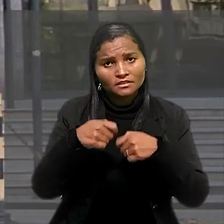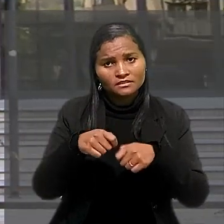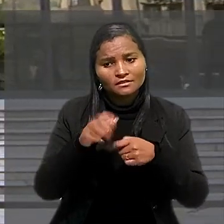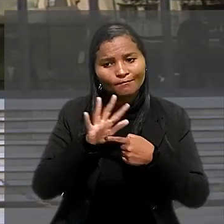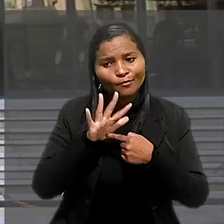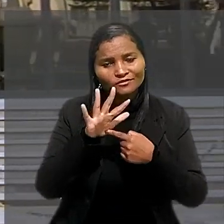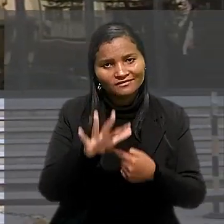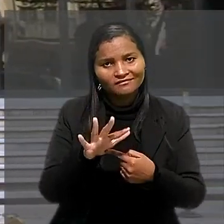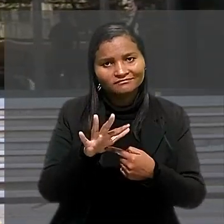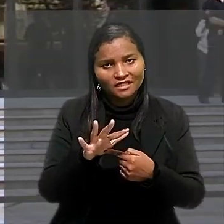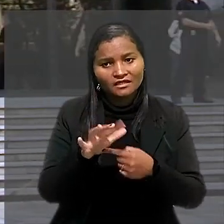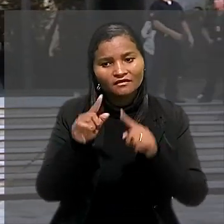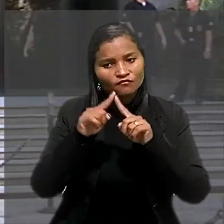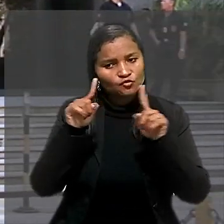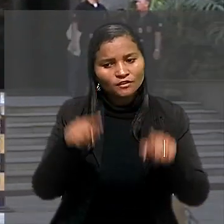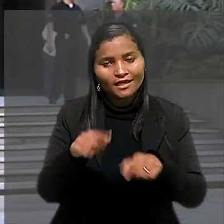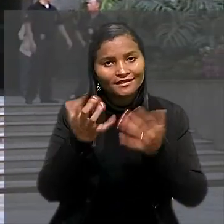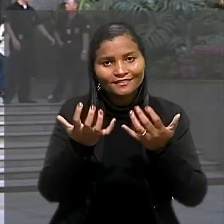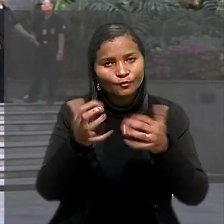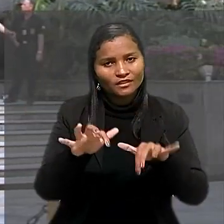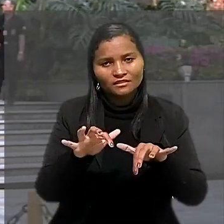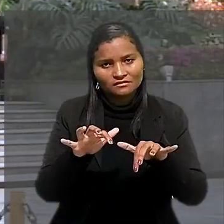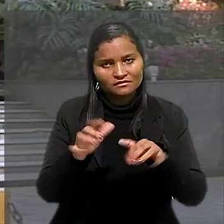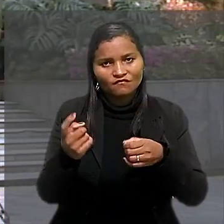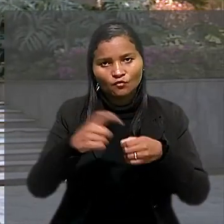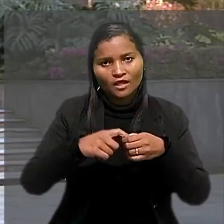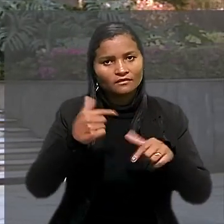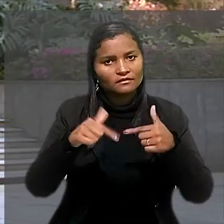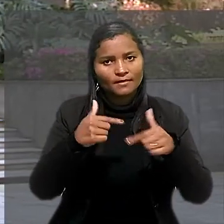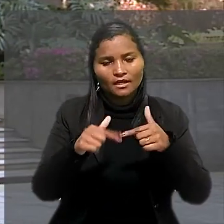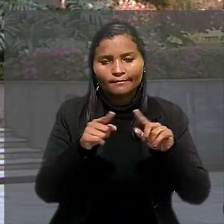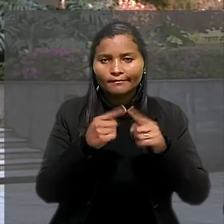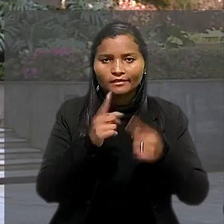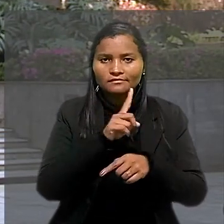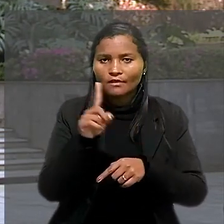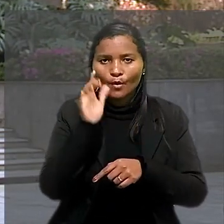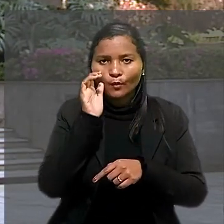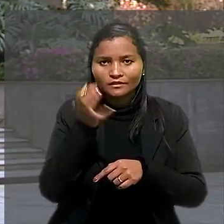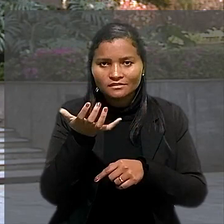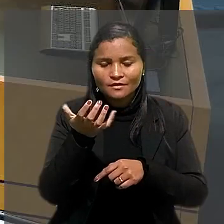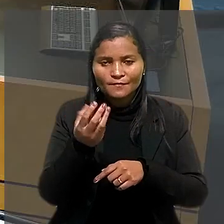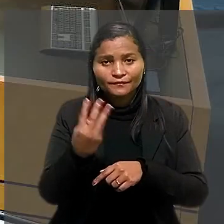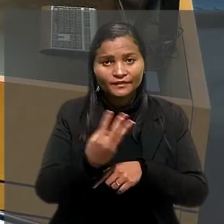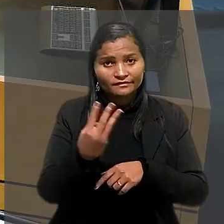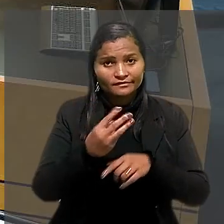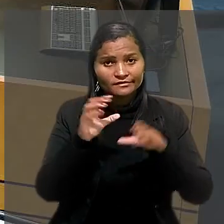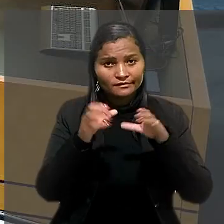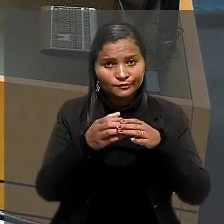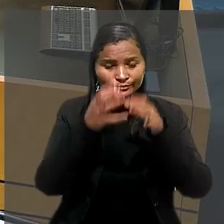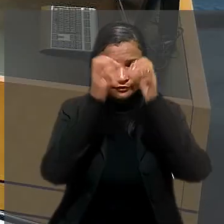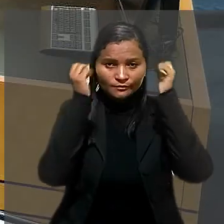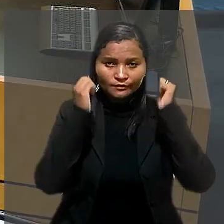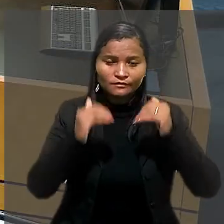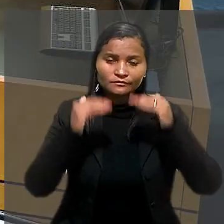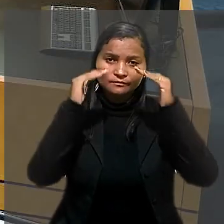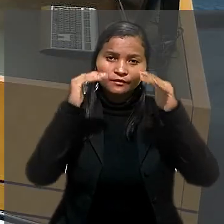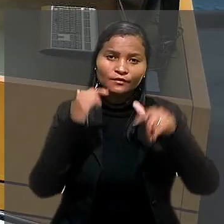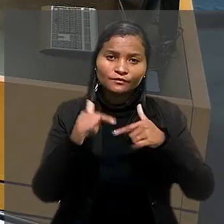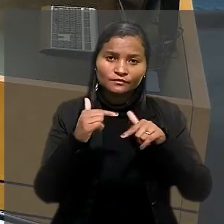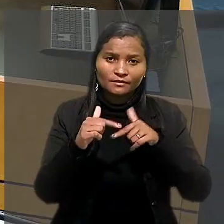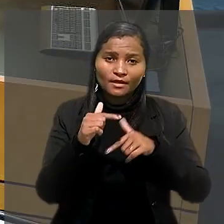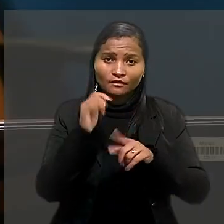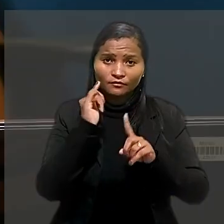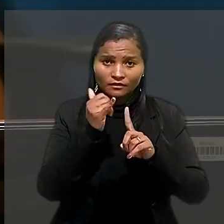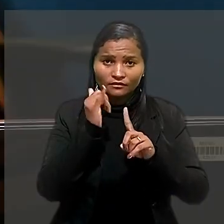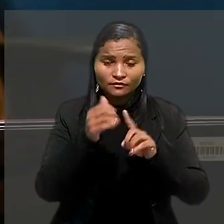caso, demonstrar que a empregada se recusou a retornar às atividades, o que não ocorreu. Na terceira turma do Tribunal Superior